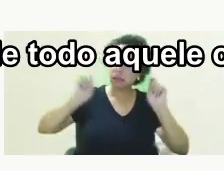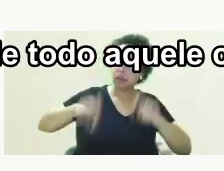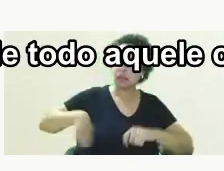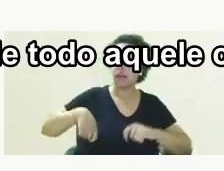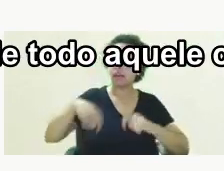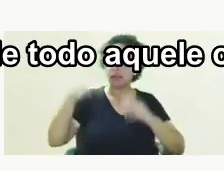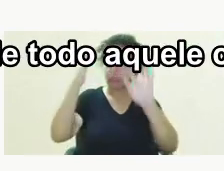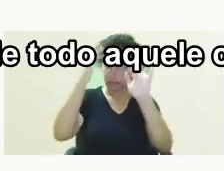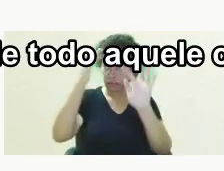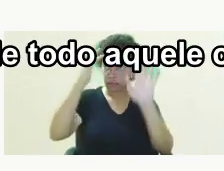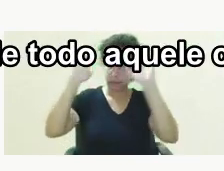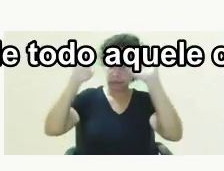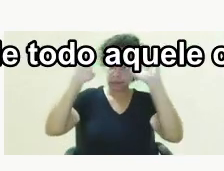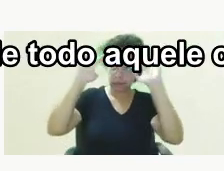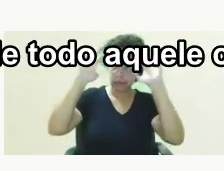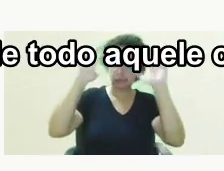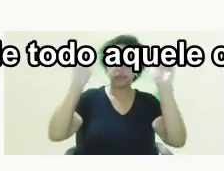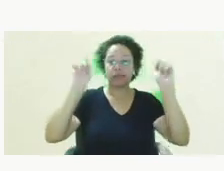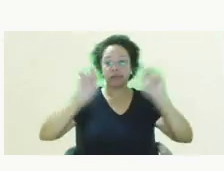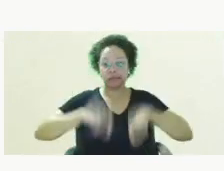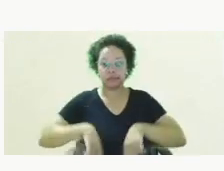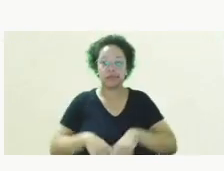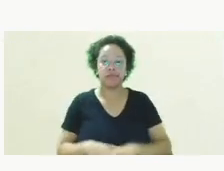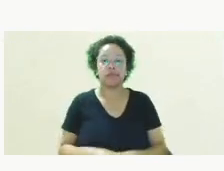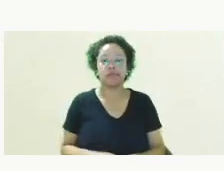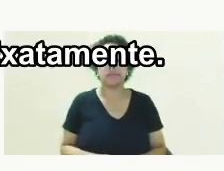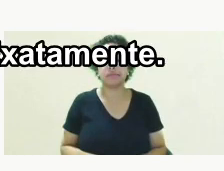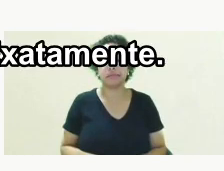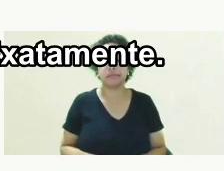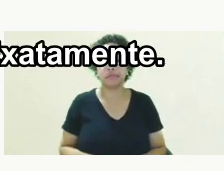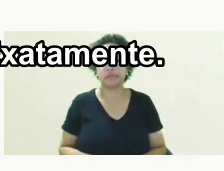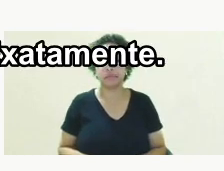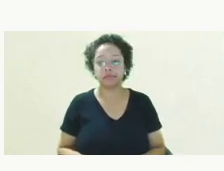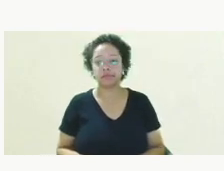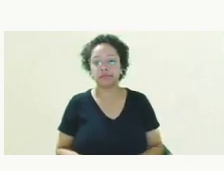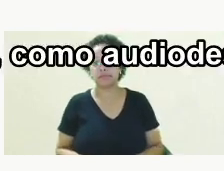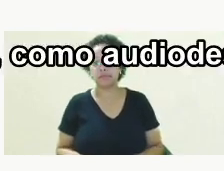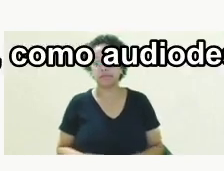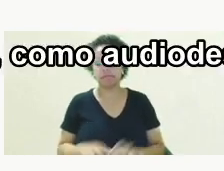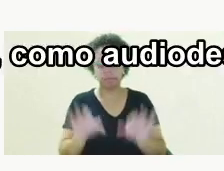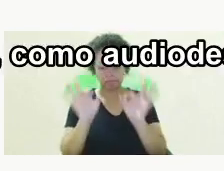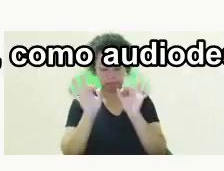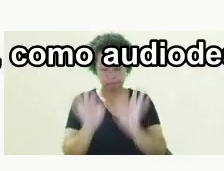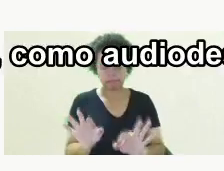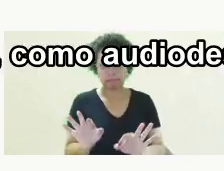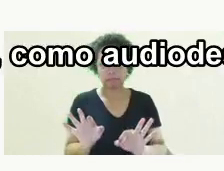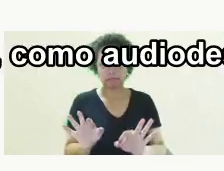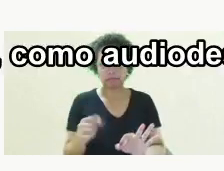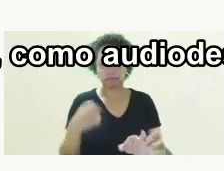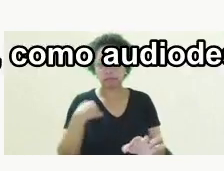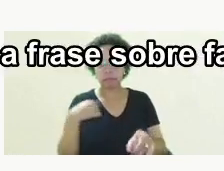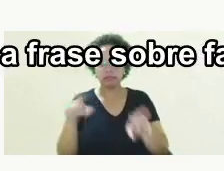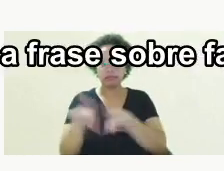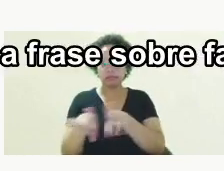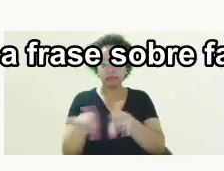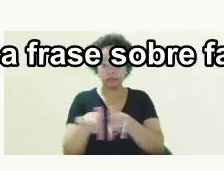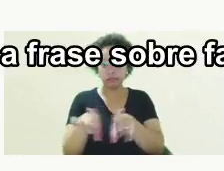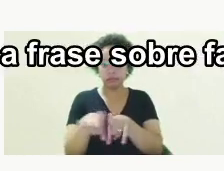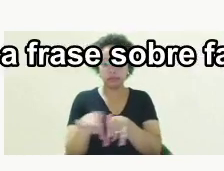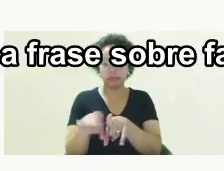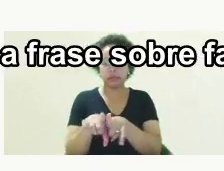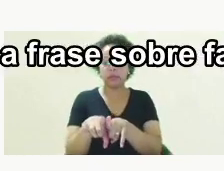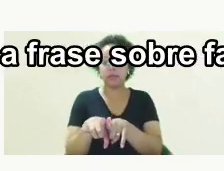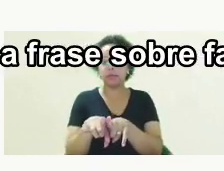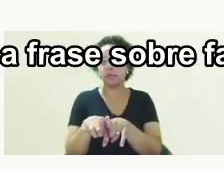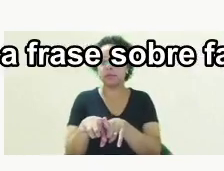esse compartilhamento de todo aquele conteúdo na íntegra, né? Exatamente. E eu também, como audiodescritora, gosto